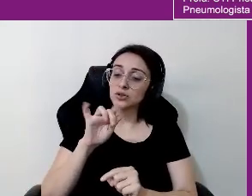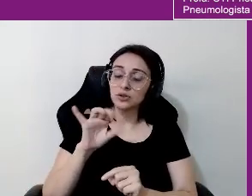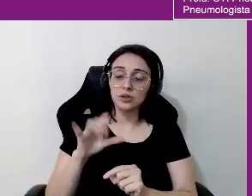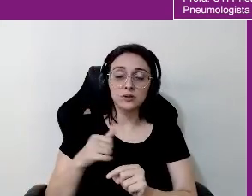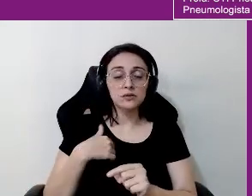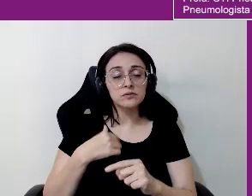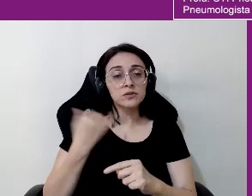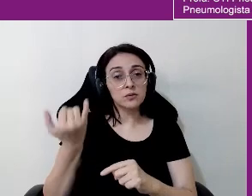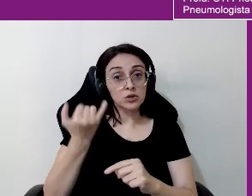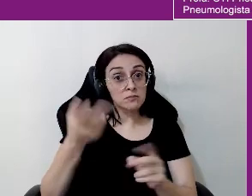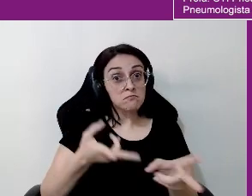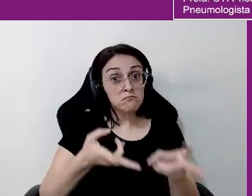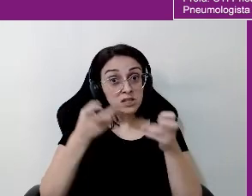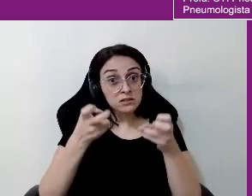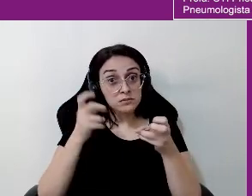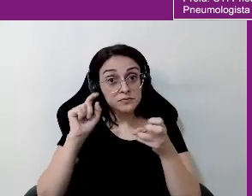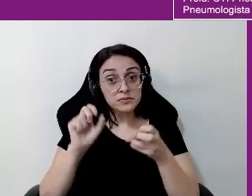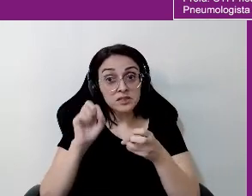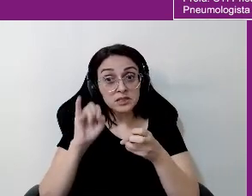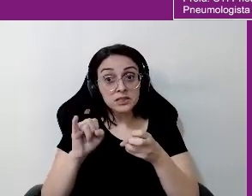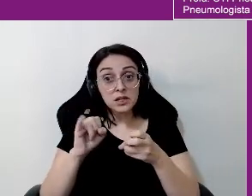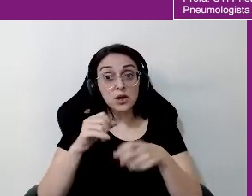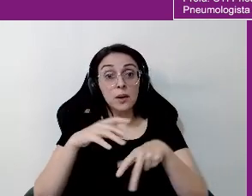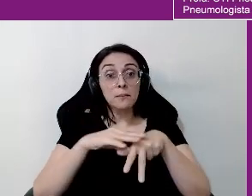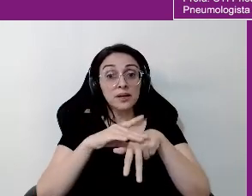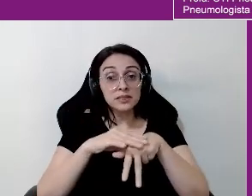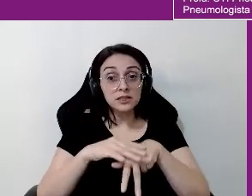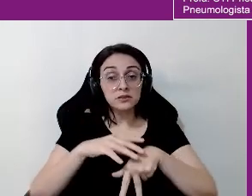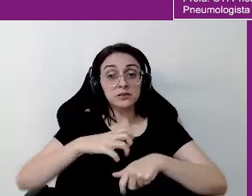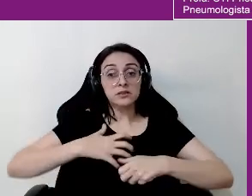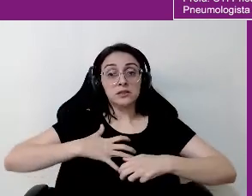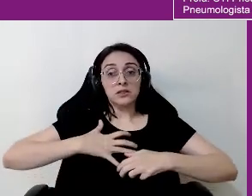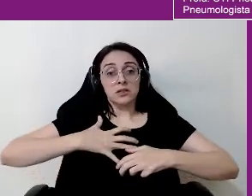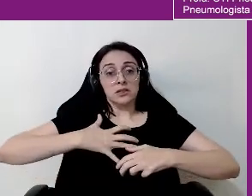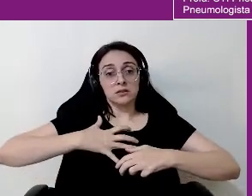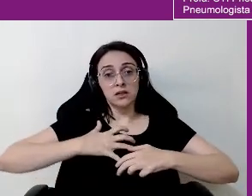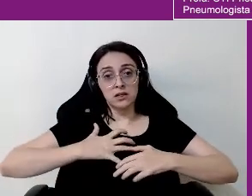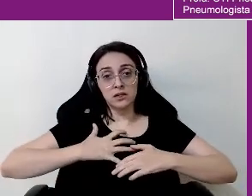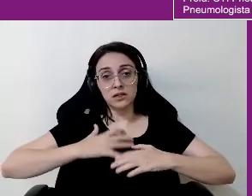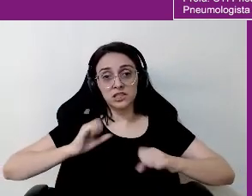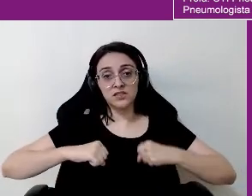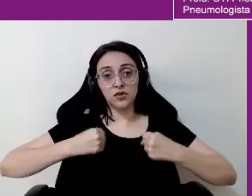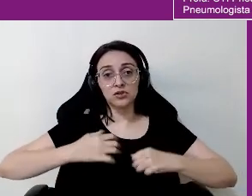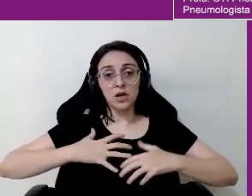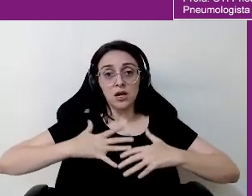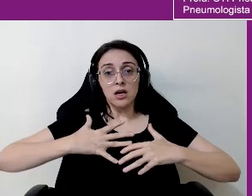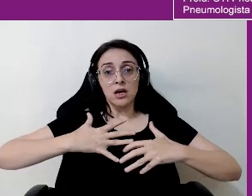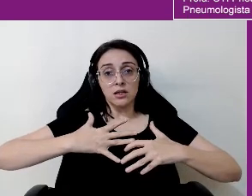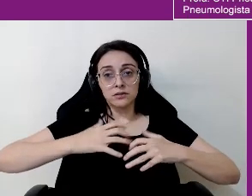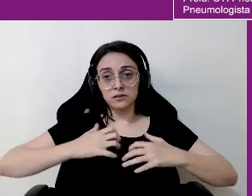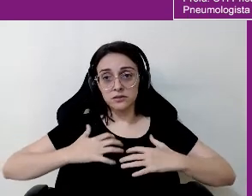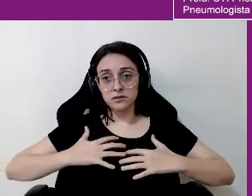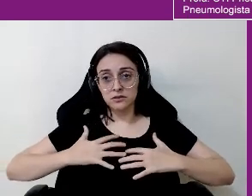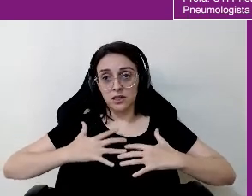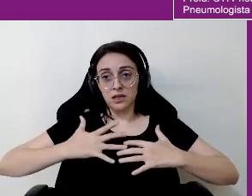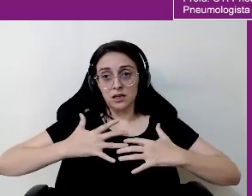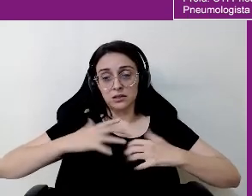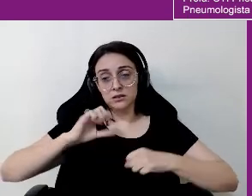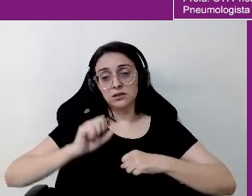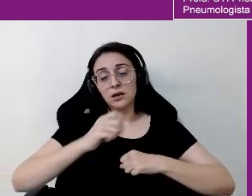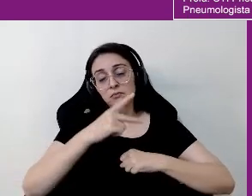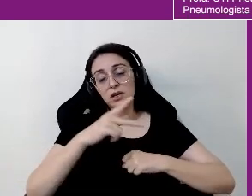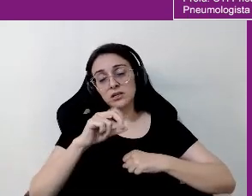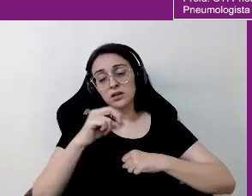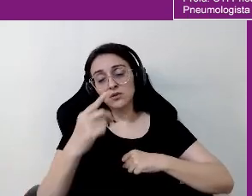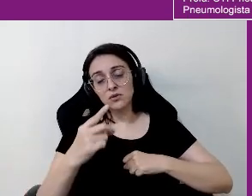importante a gente perceber quando o paciente está fazendo um esforço muito alto, né? Associado a P01